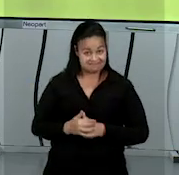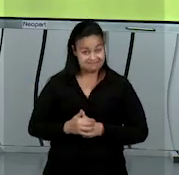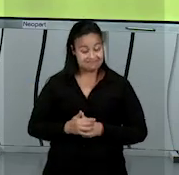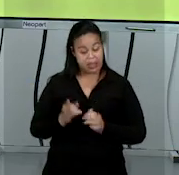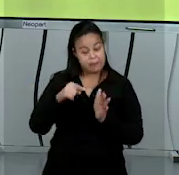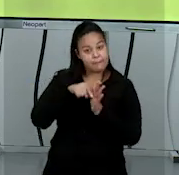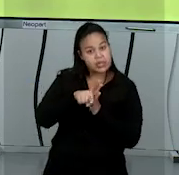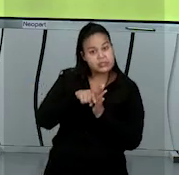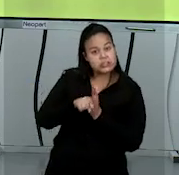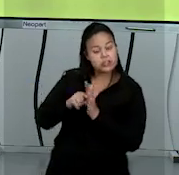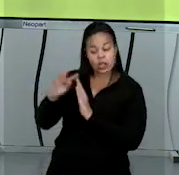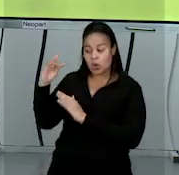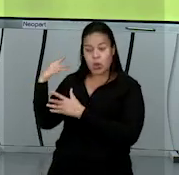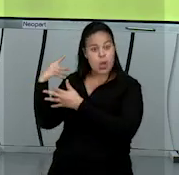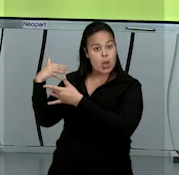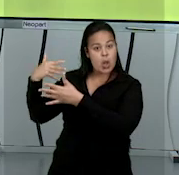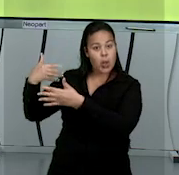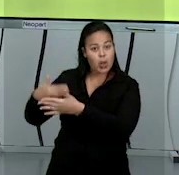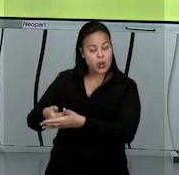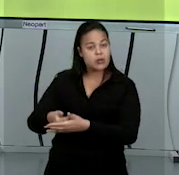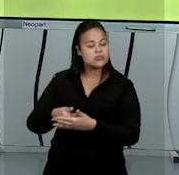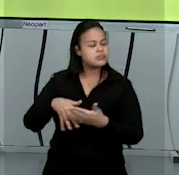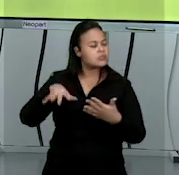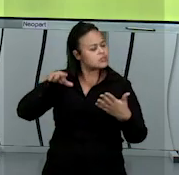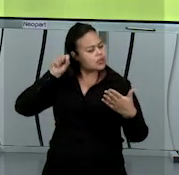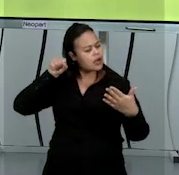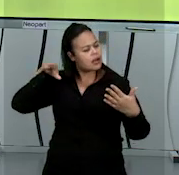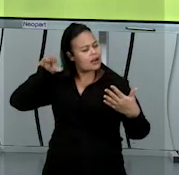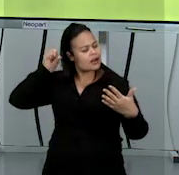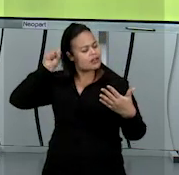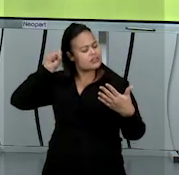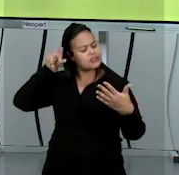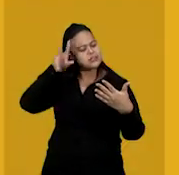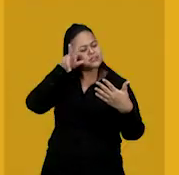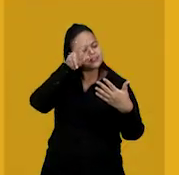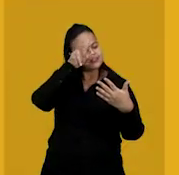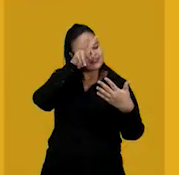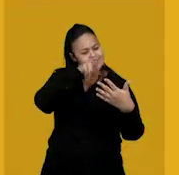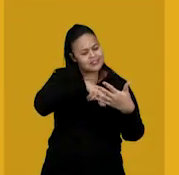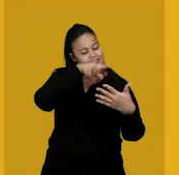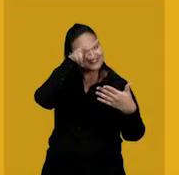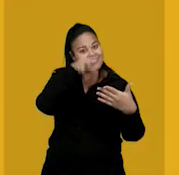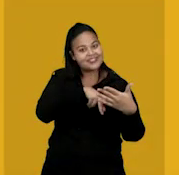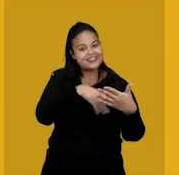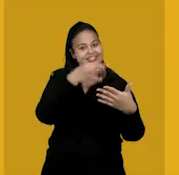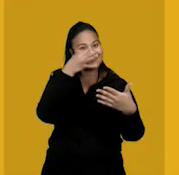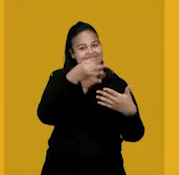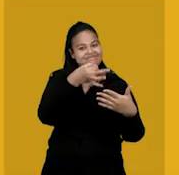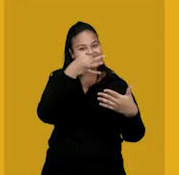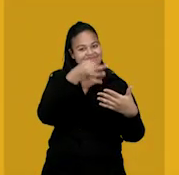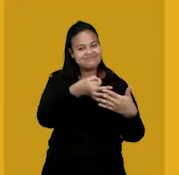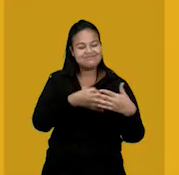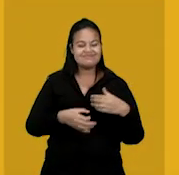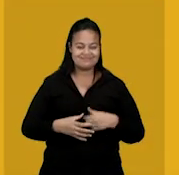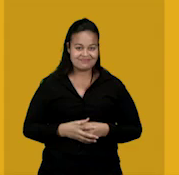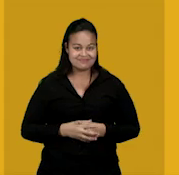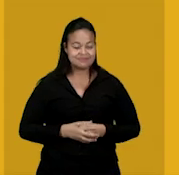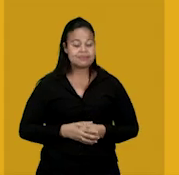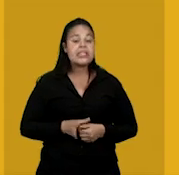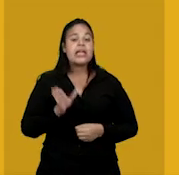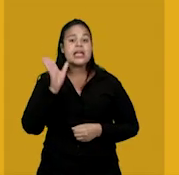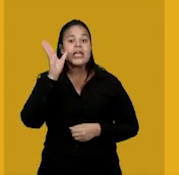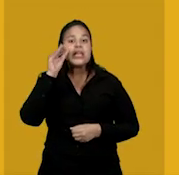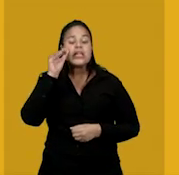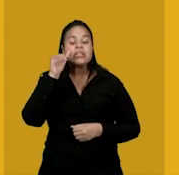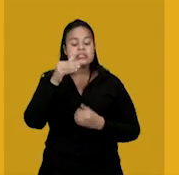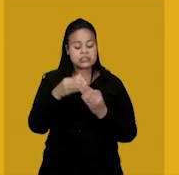momento histórico. Isso é a orelha de um livro, né? Então ali para chamar a sua atenção. Então é interessante você pegar um